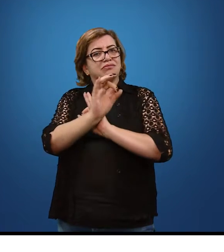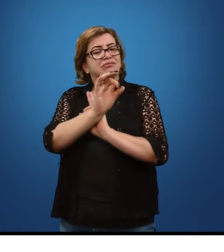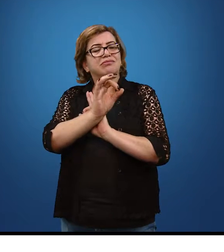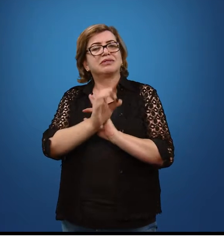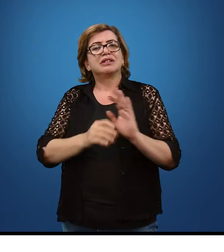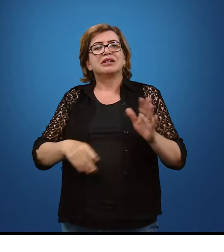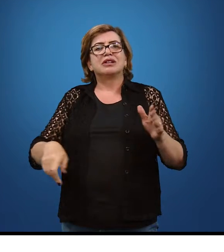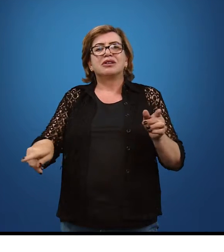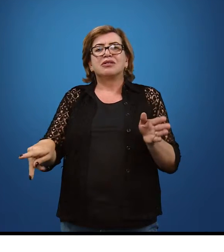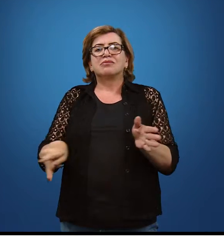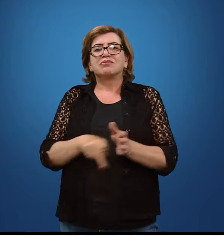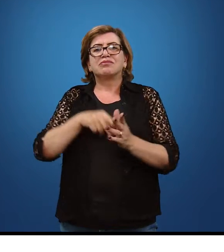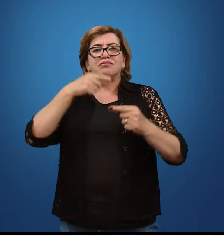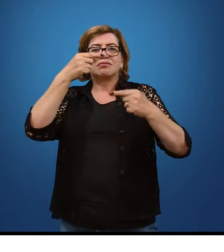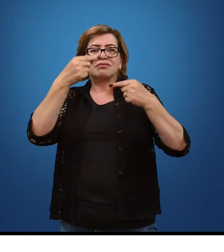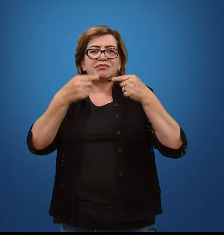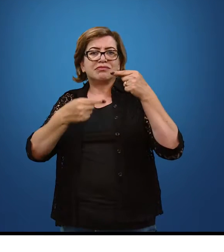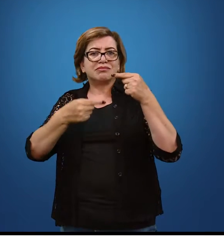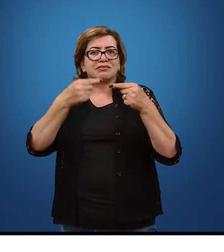uma política